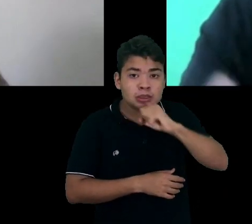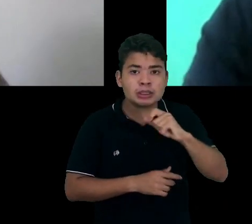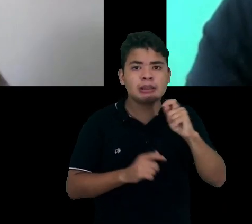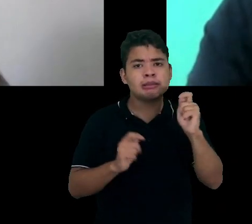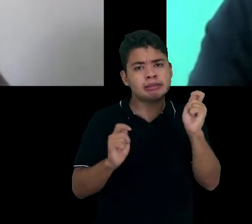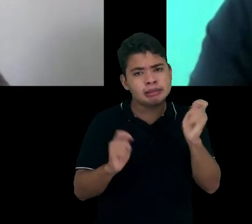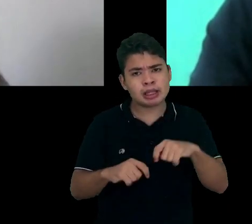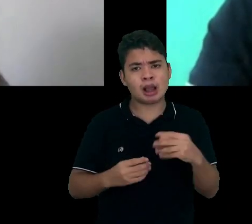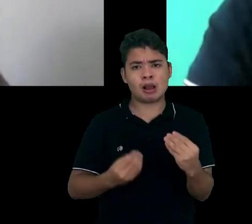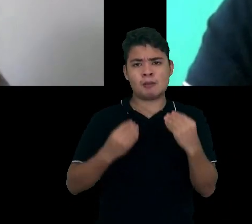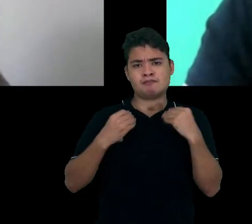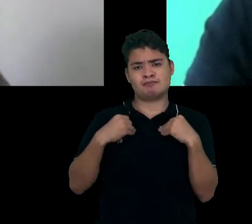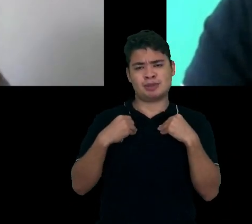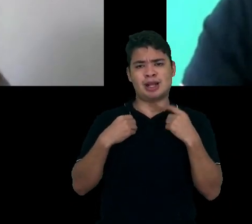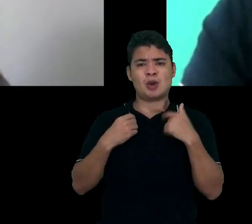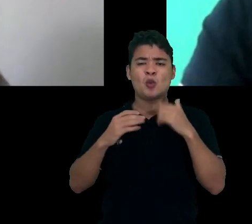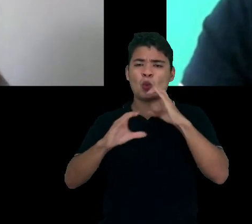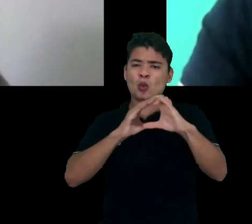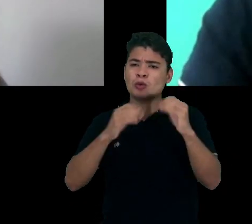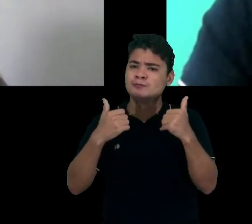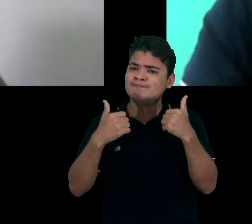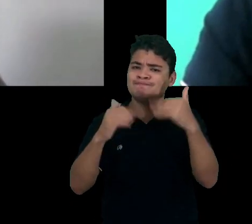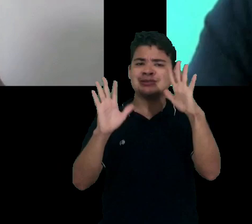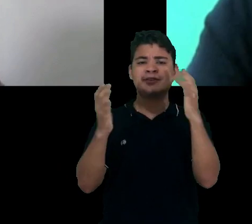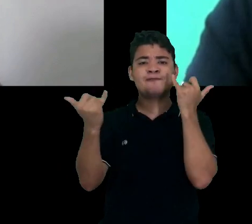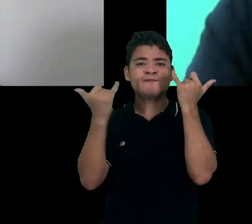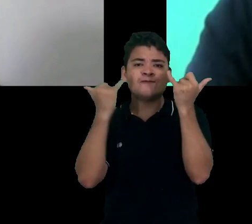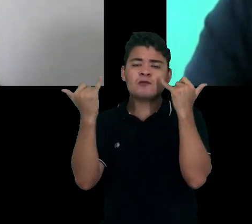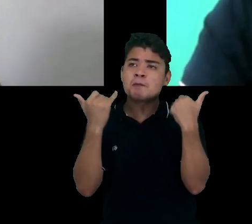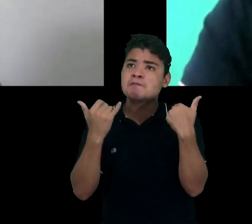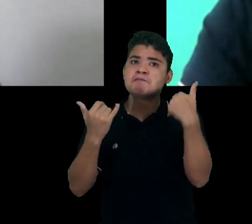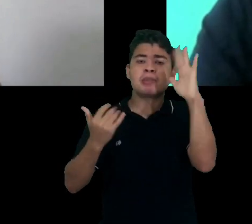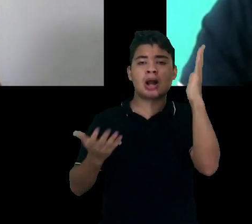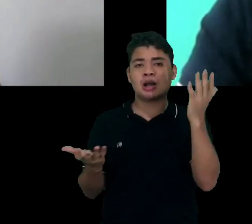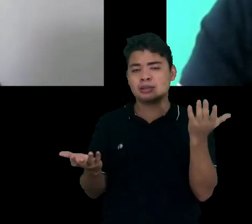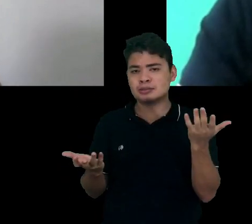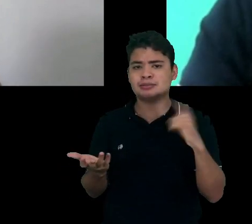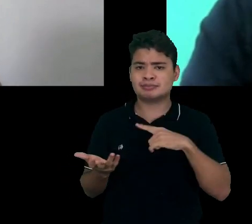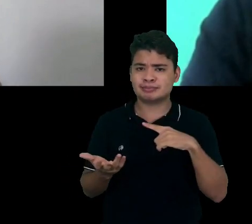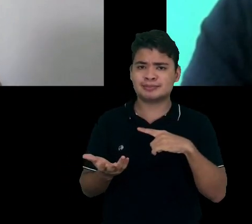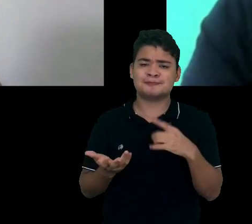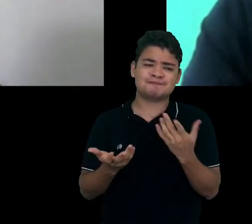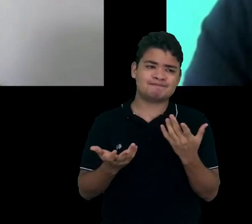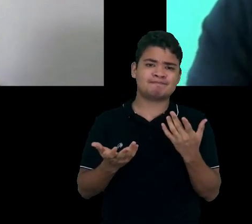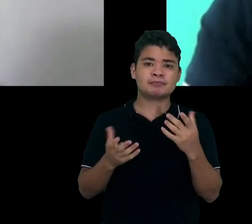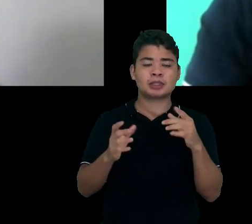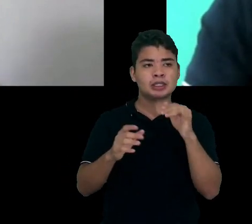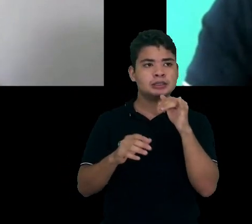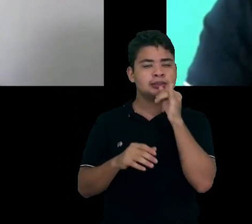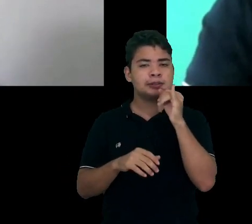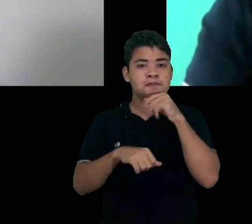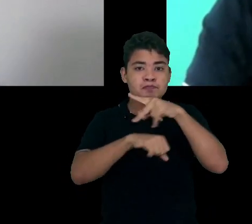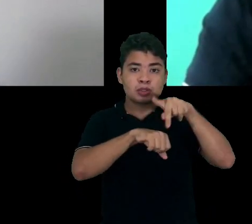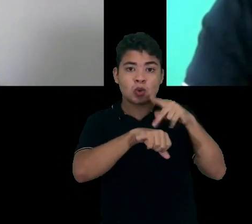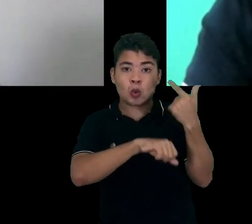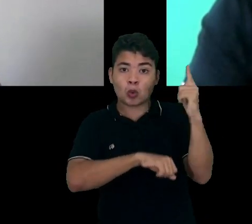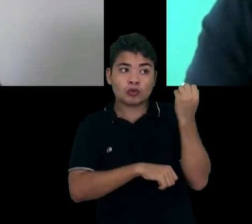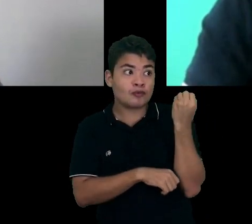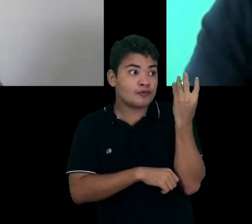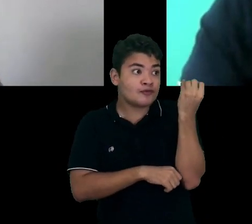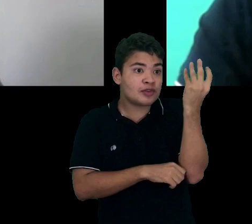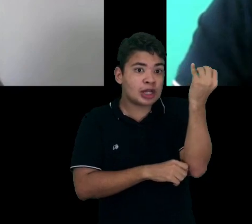temos oportunidade de maior comunicação, de maior informação. Se nós queremos viajar para outro